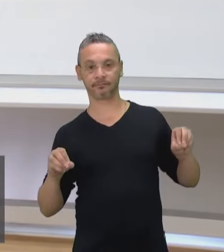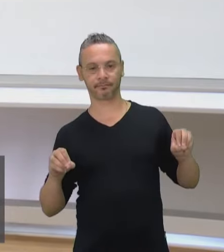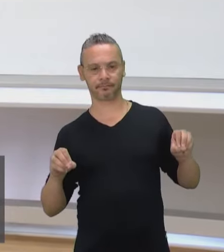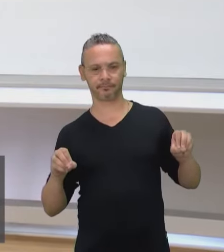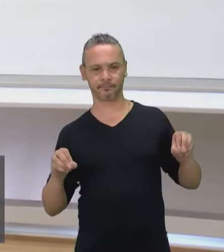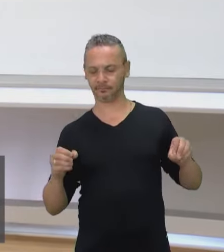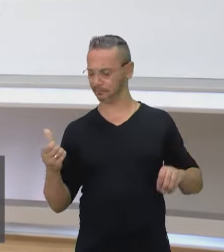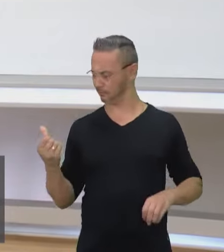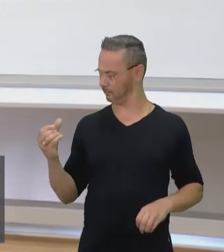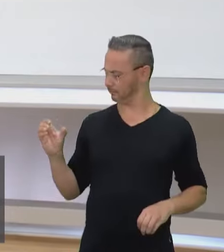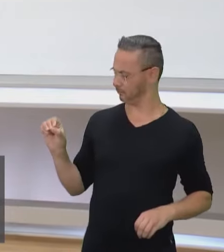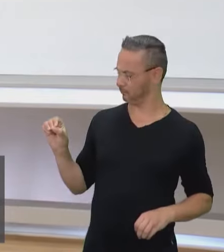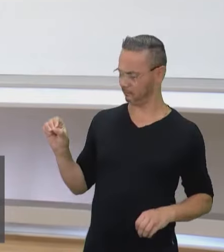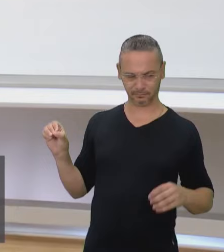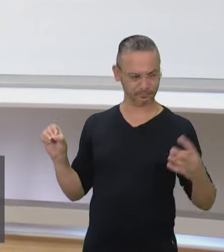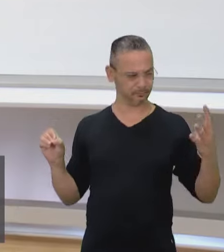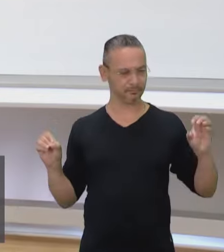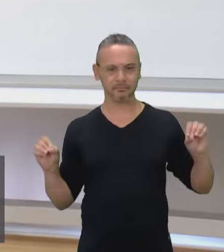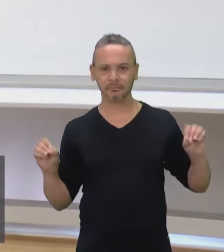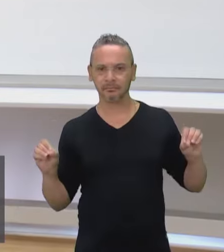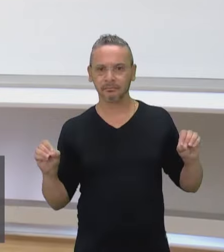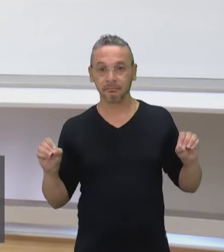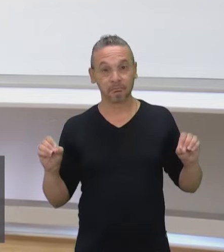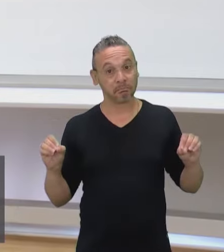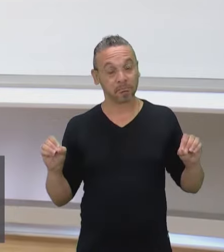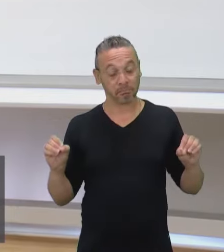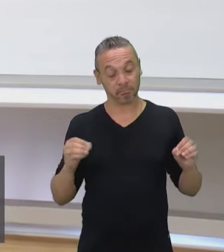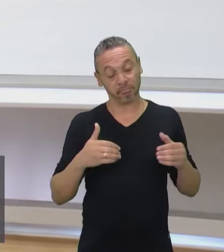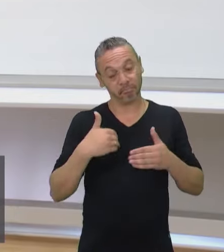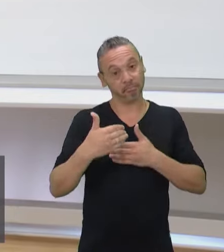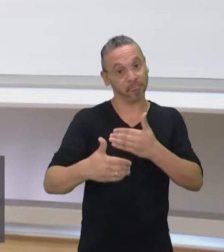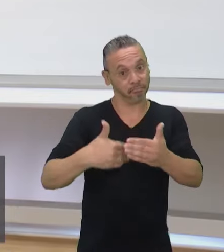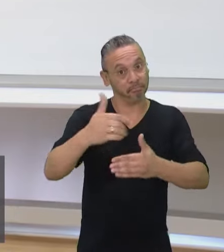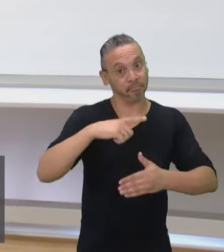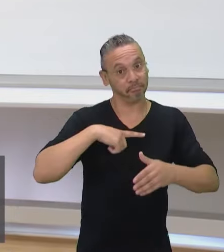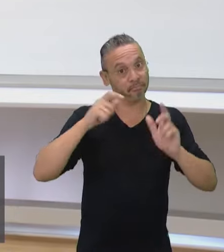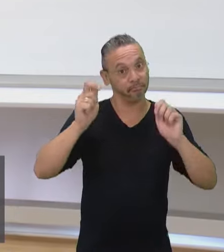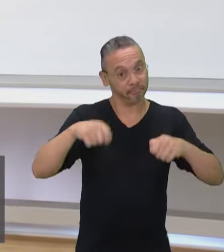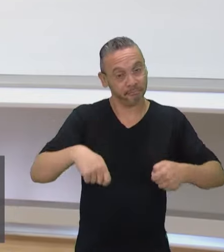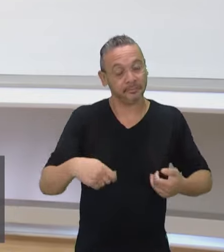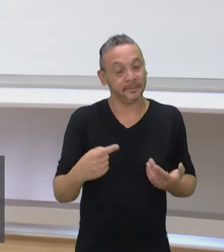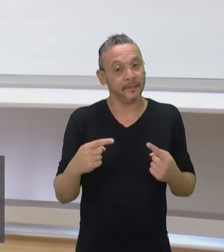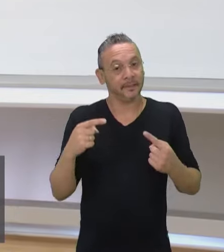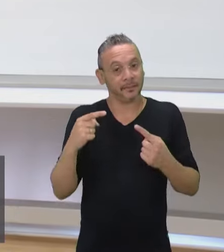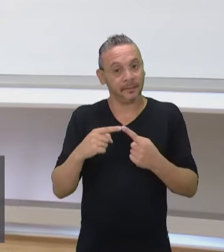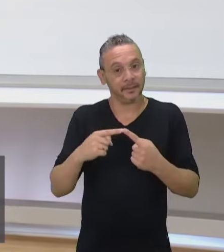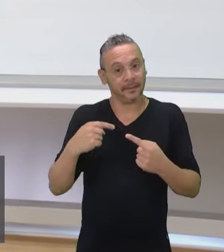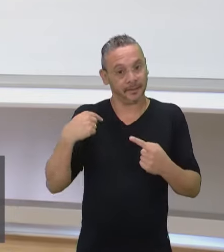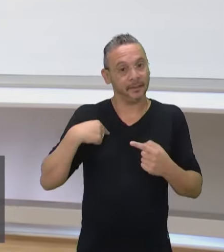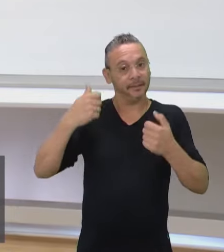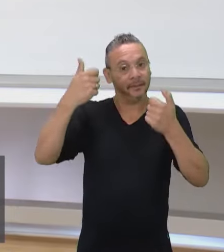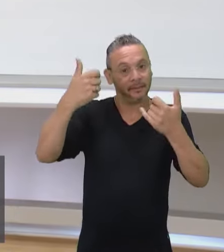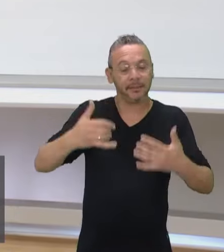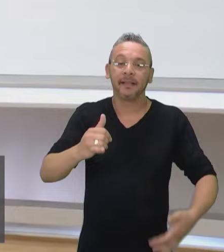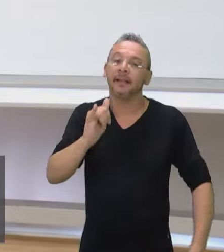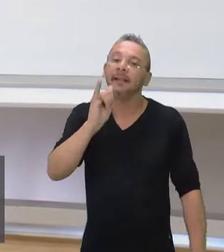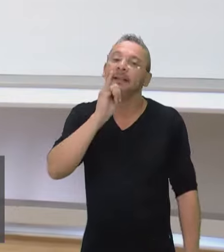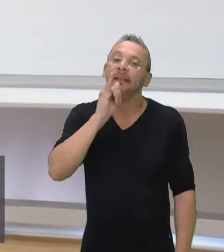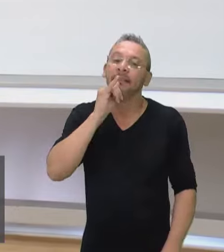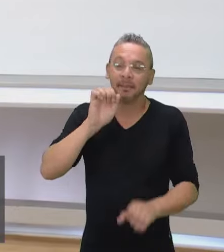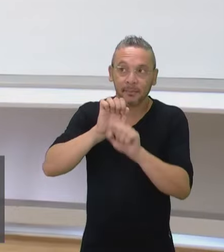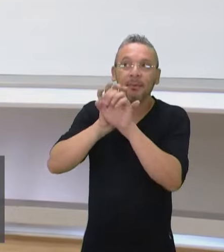ganhando 60 e outra pessoa ganhando 40. E assim por diante. Então, eu espero ter dado ali um exemplo que deixe